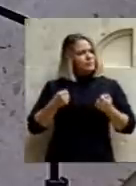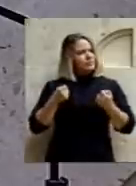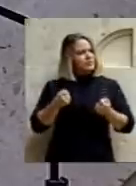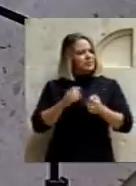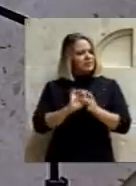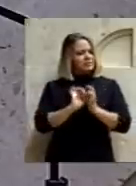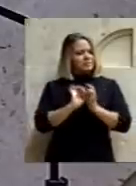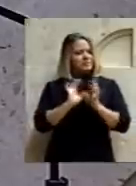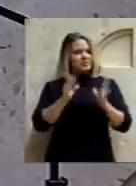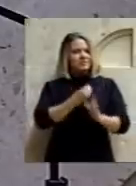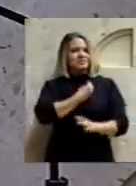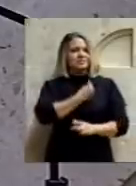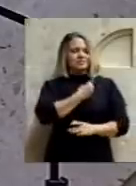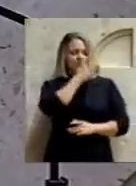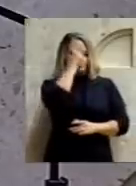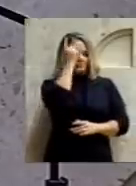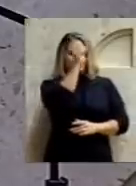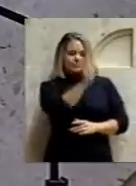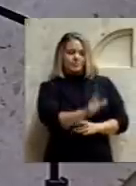do juiz,